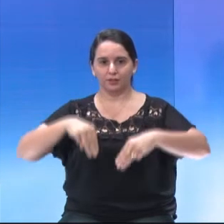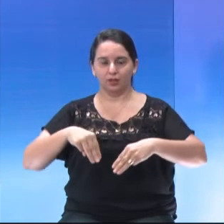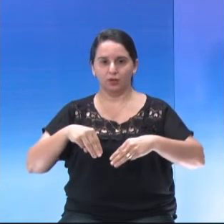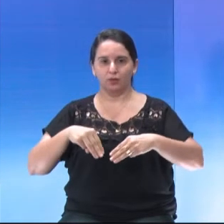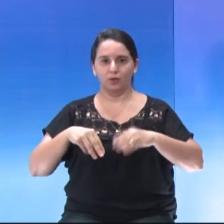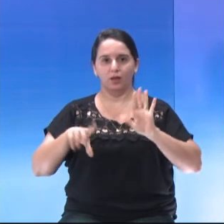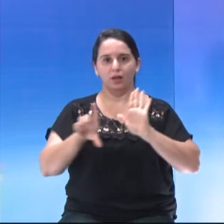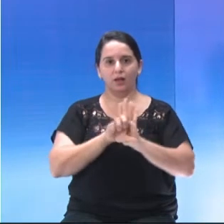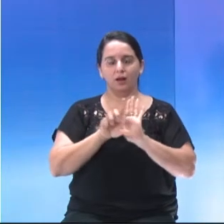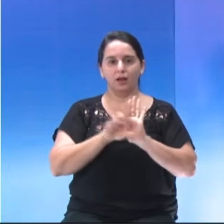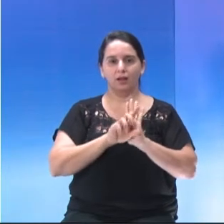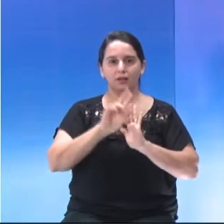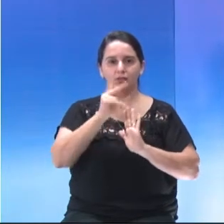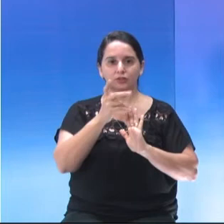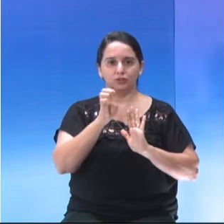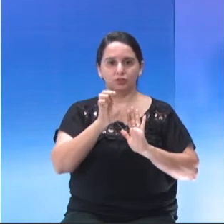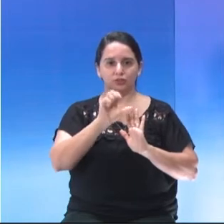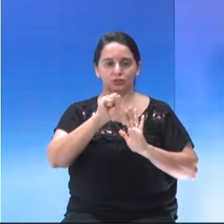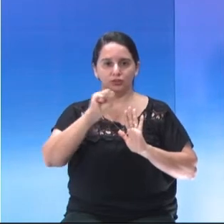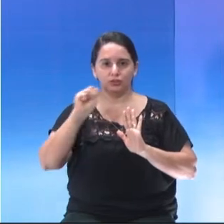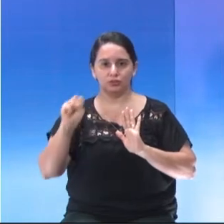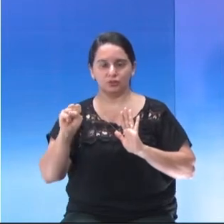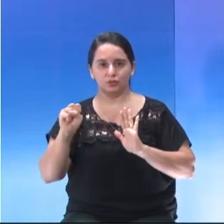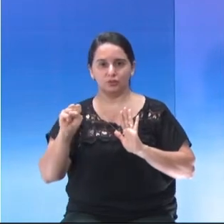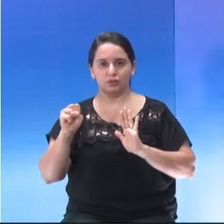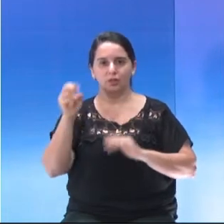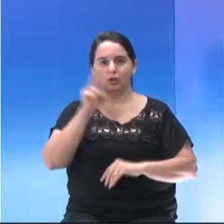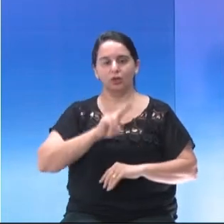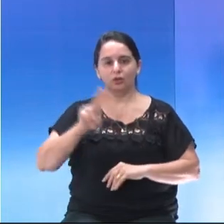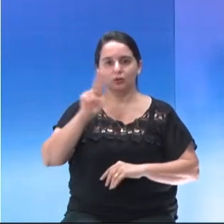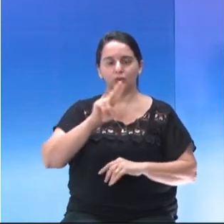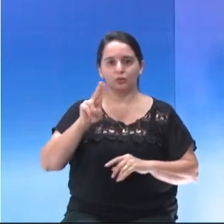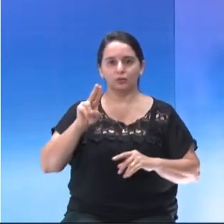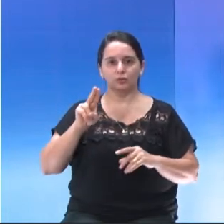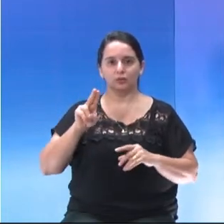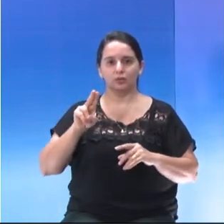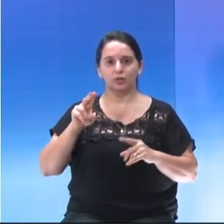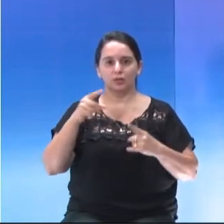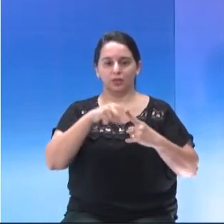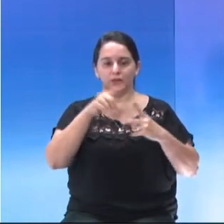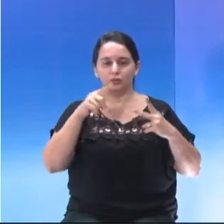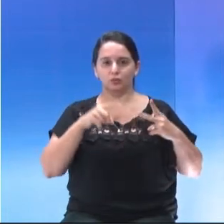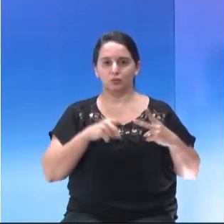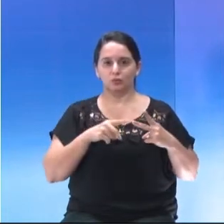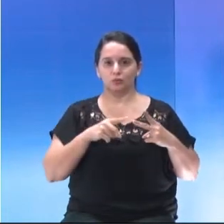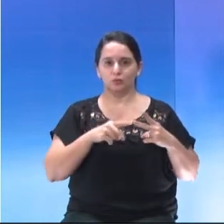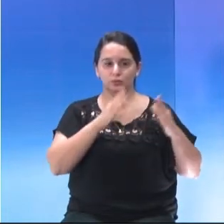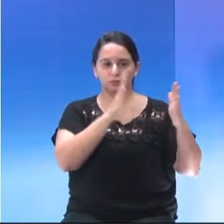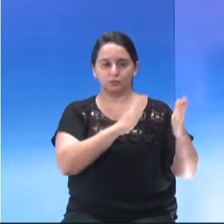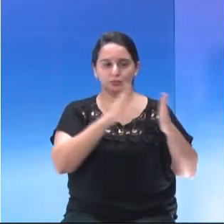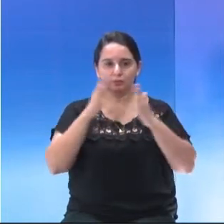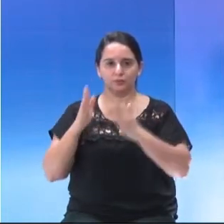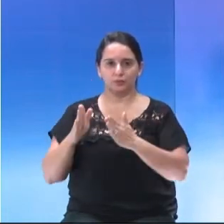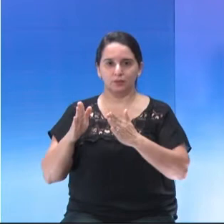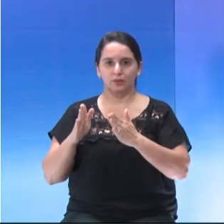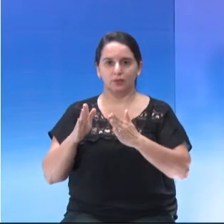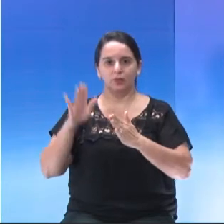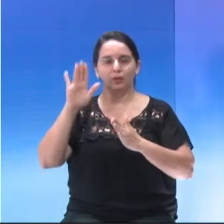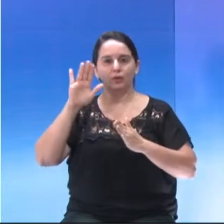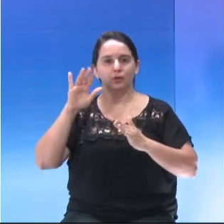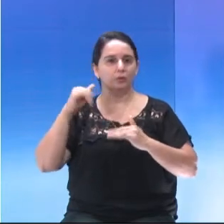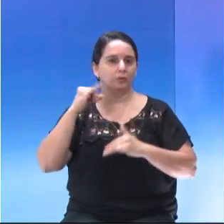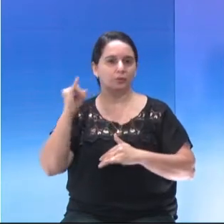Hess se aplica naquelas reações que acontecem em duas ou mais etapas, no qual ela afirma que não importa se essa